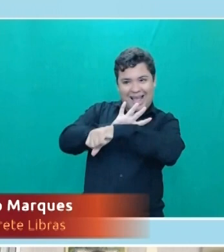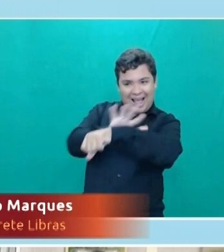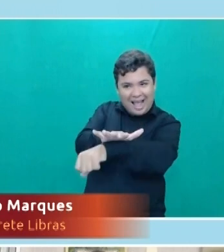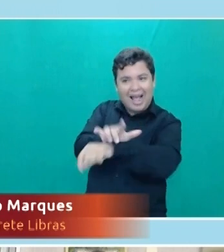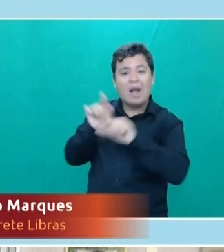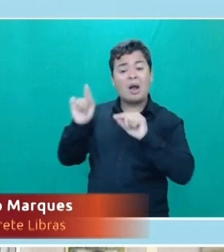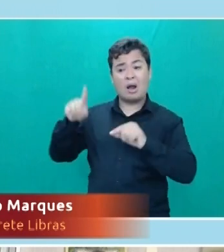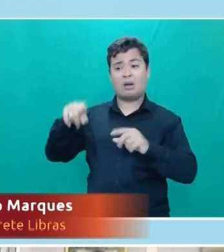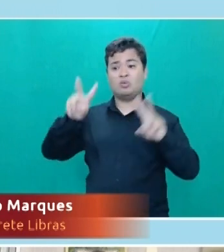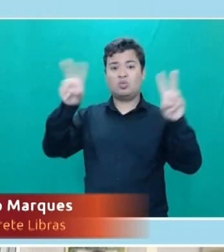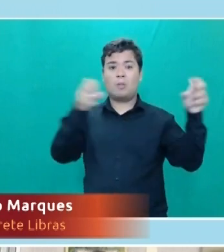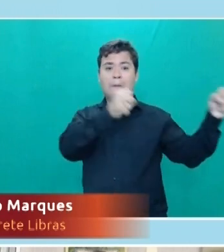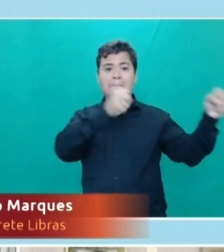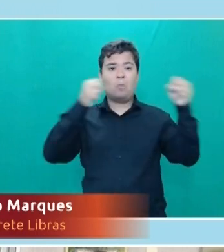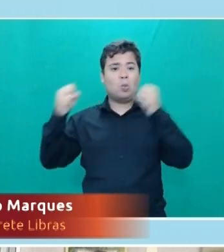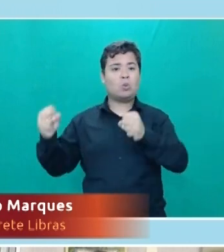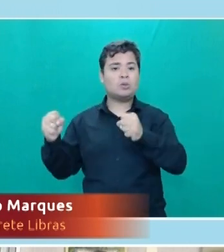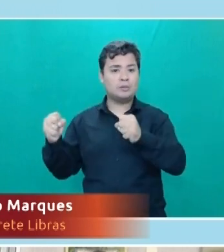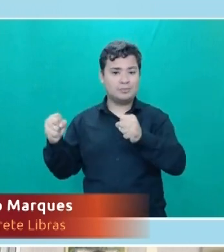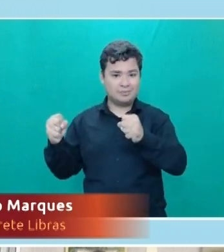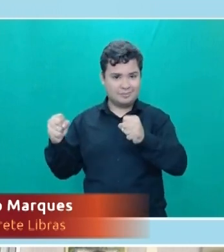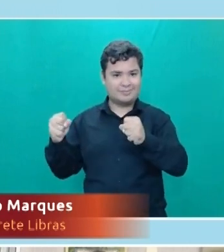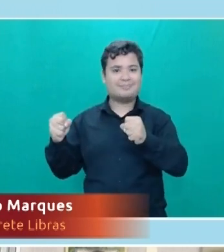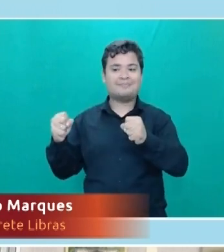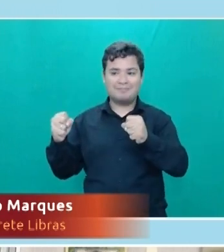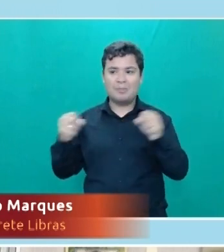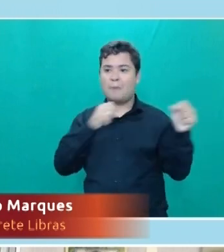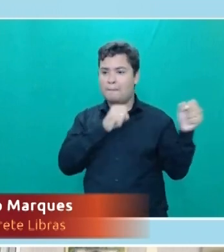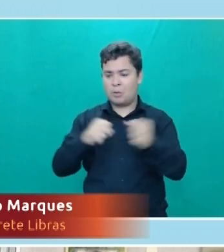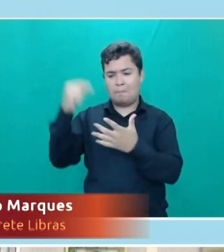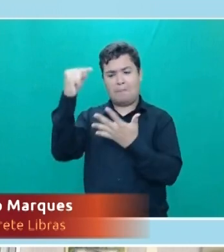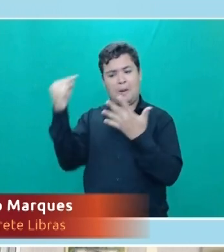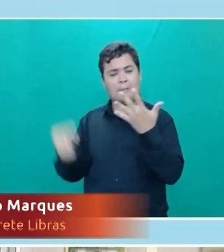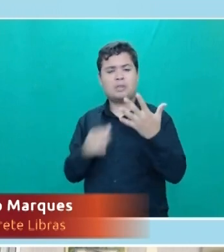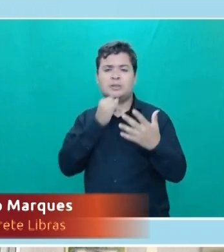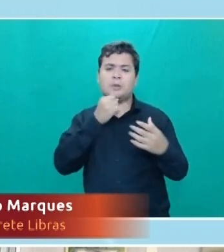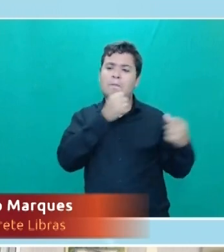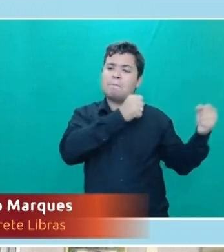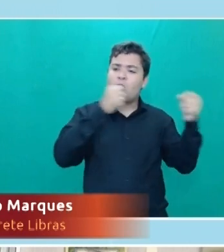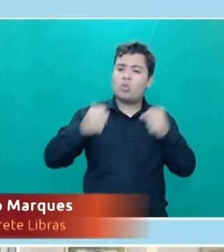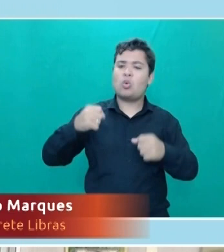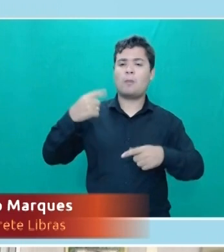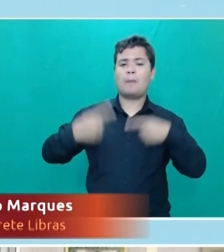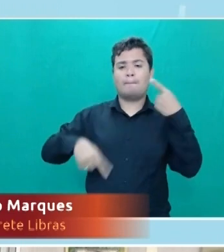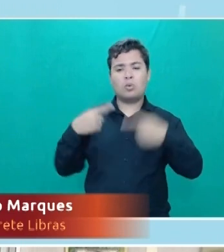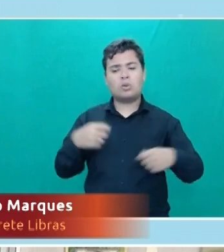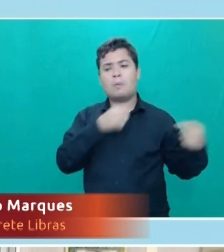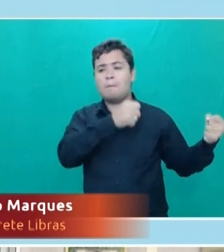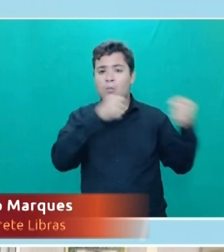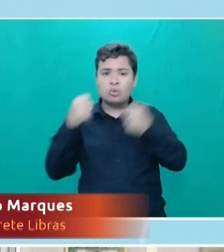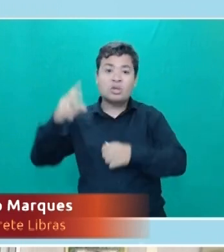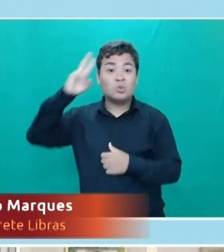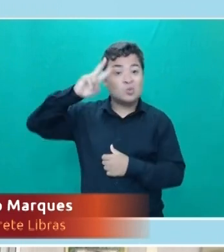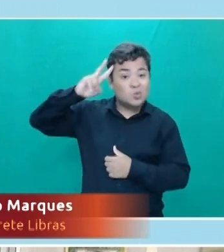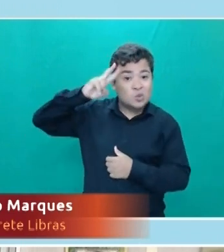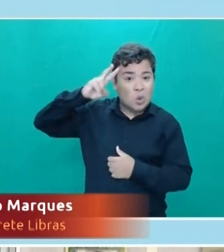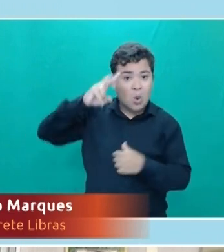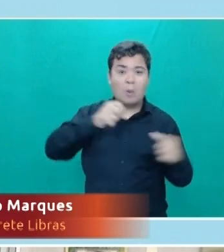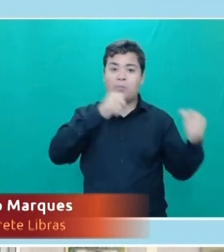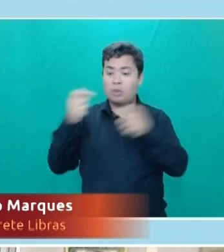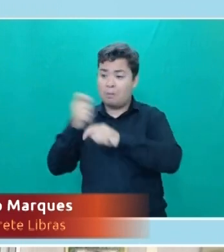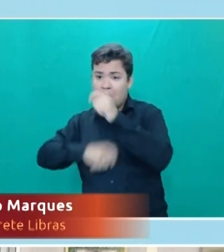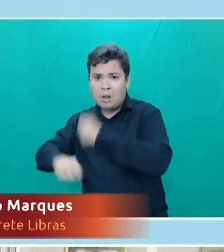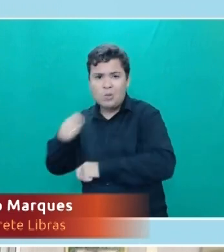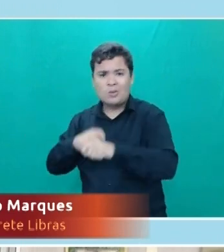racismo estrutural, a gente está falando de um conjunto de poder político, histórico, econômico, que essa